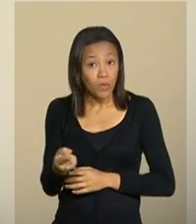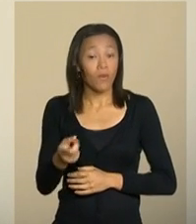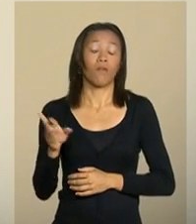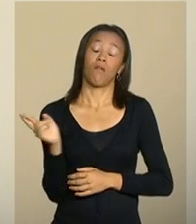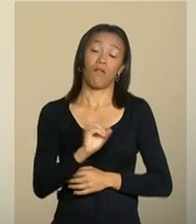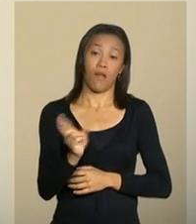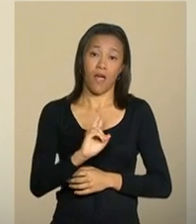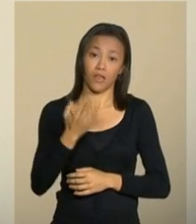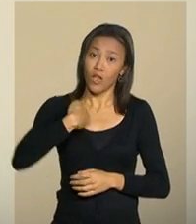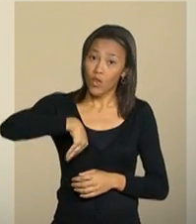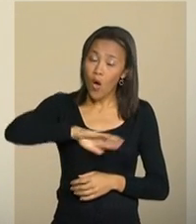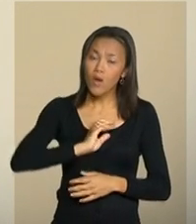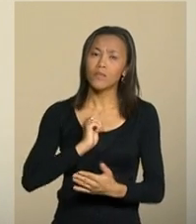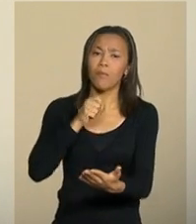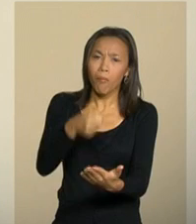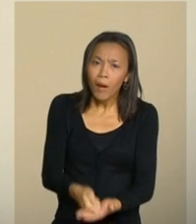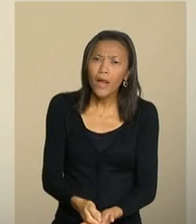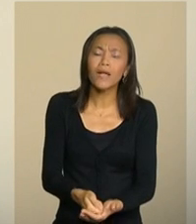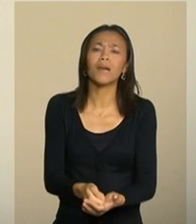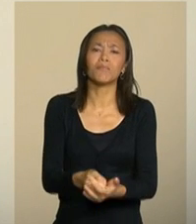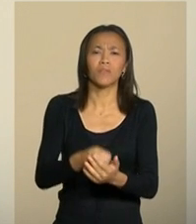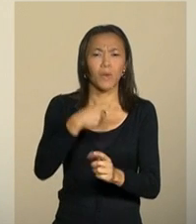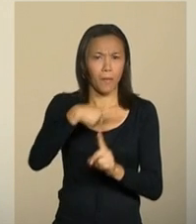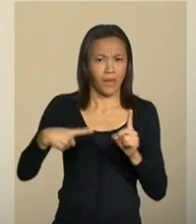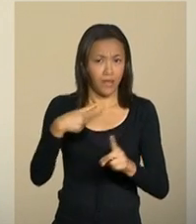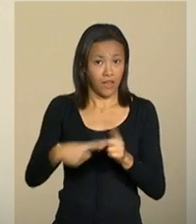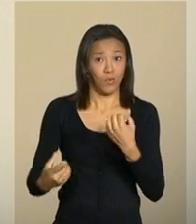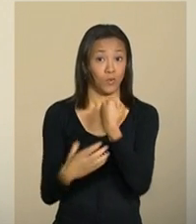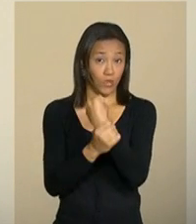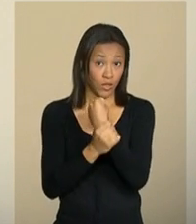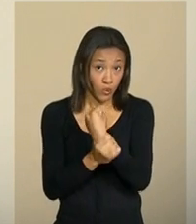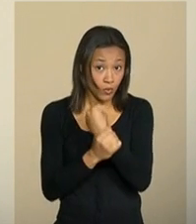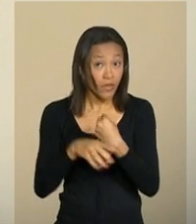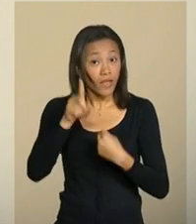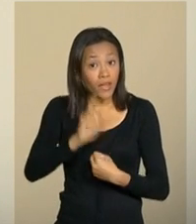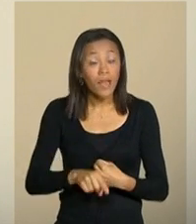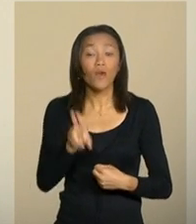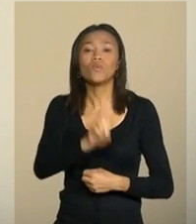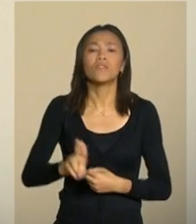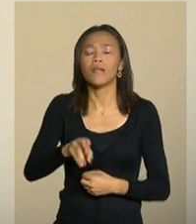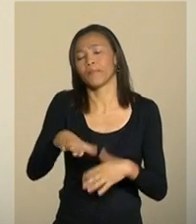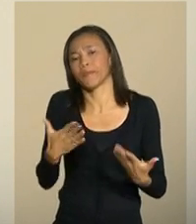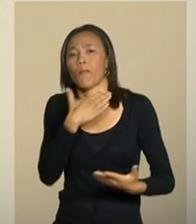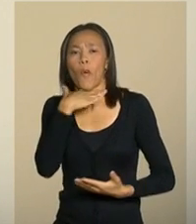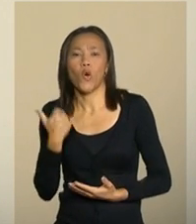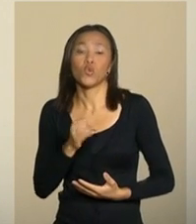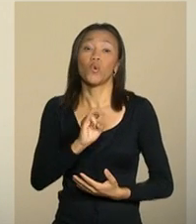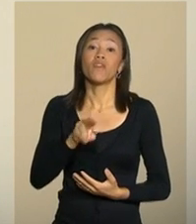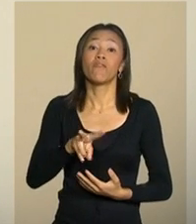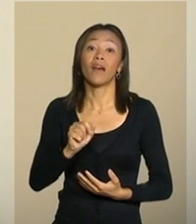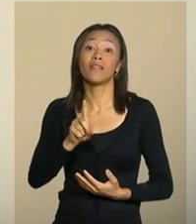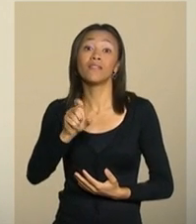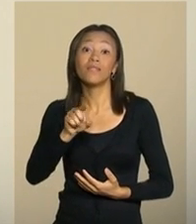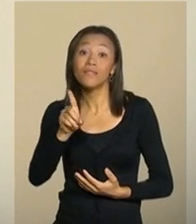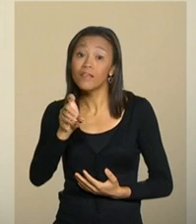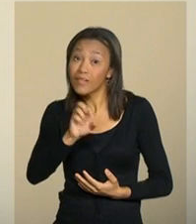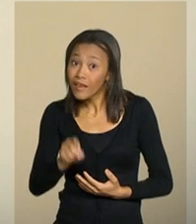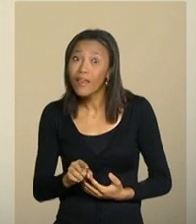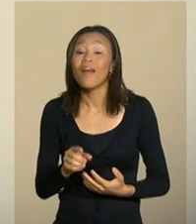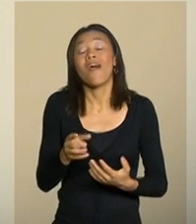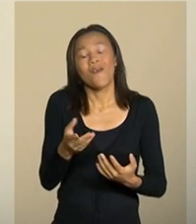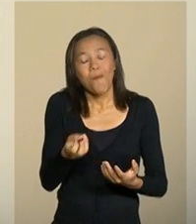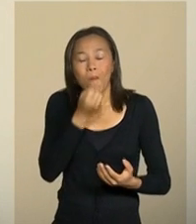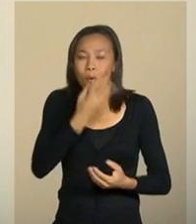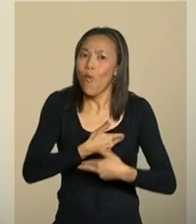5.000 nós pagamos Luciano uma parte do seguro que é usado nos casos de morte ou invalidez quantas notícias